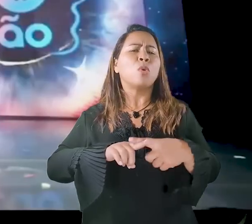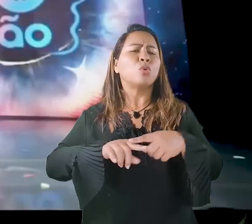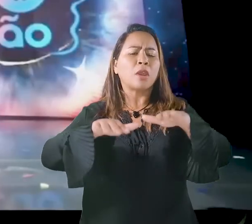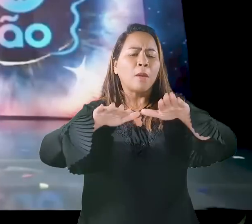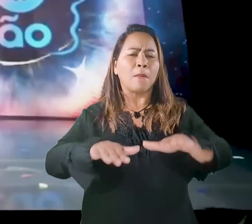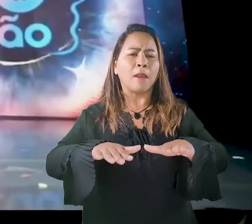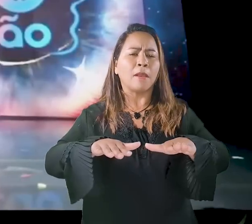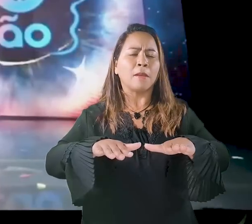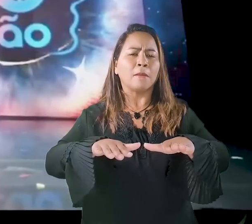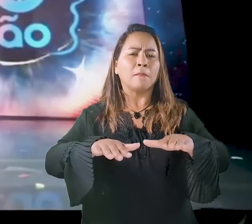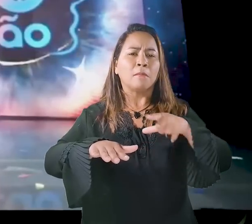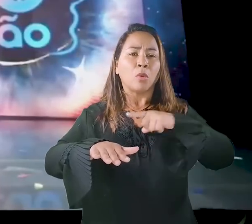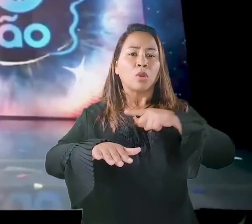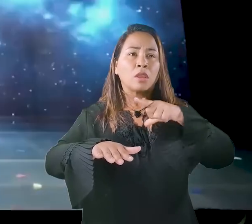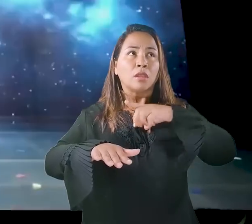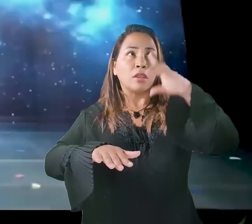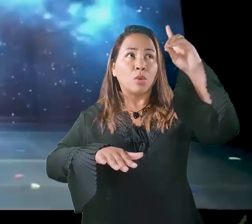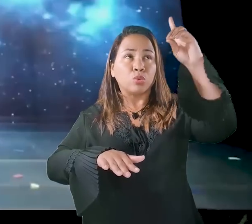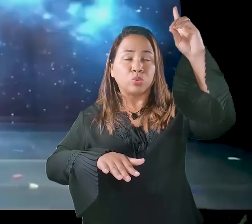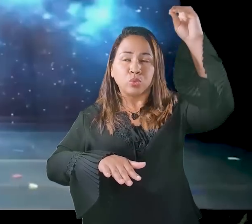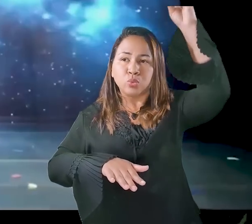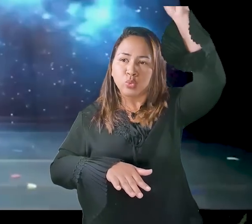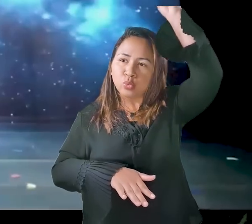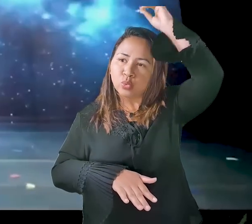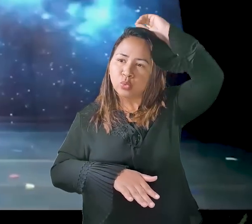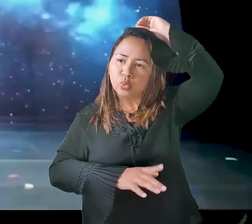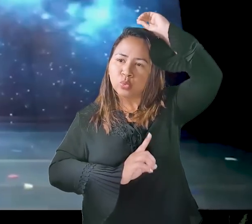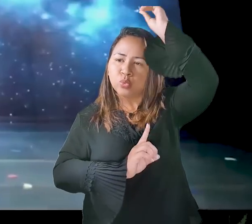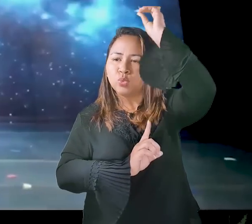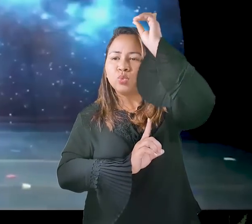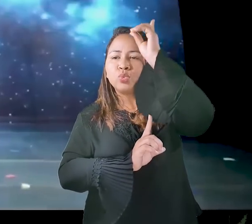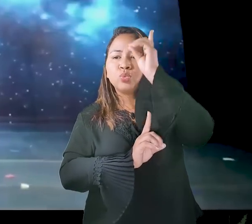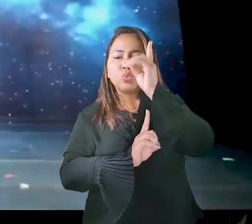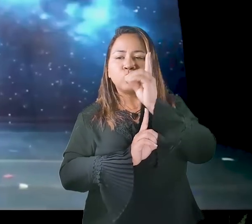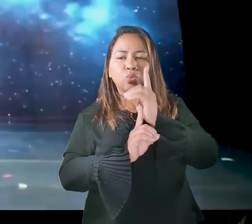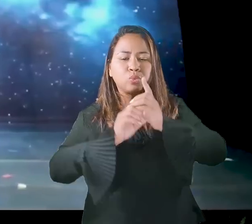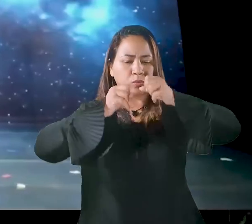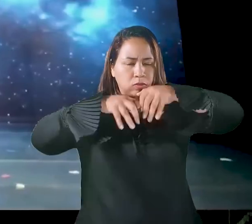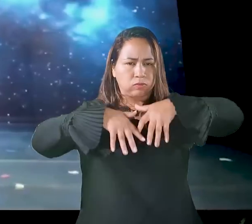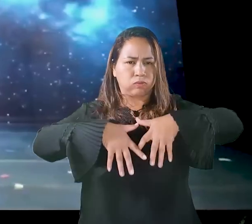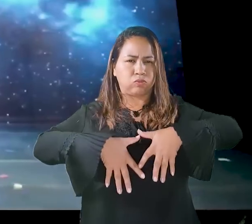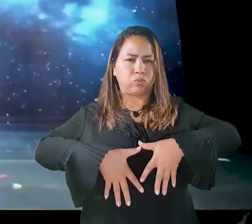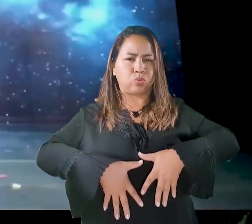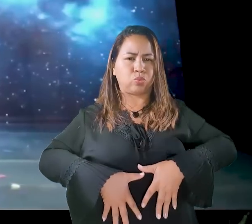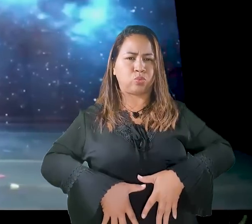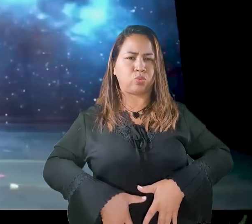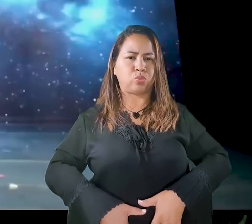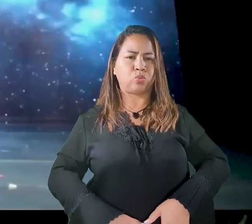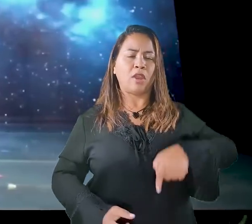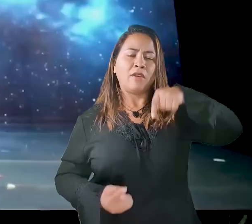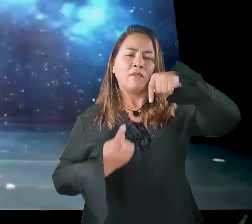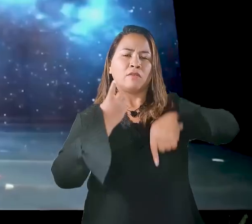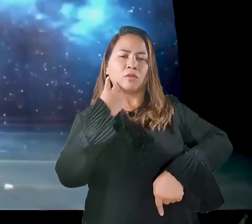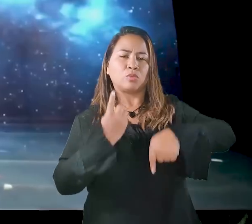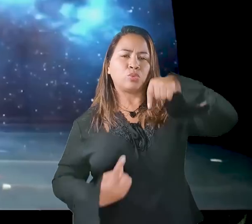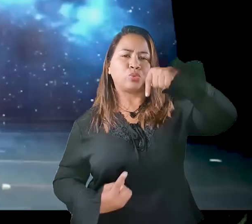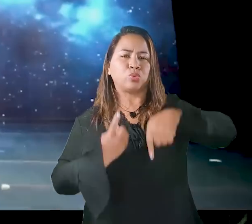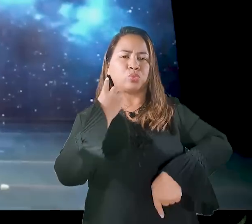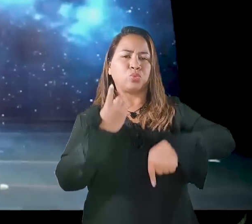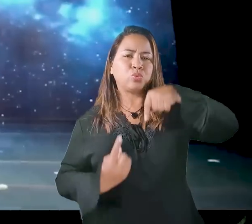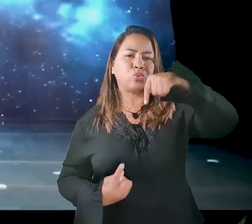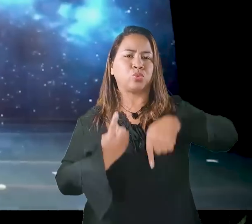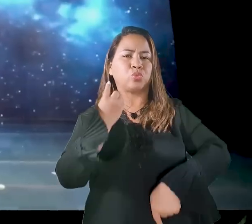Tem meridianos que vão acionar o chakra coronário e faz alinhamento com o céu. Céu, você e